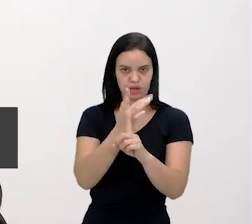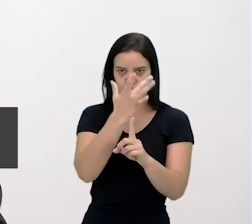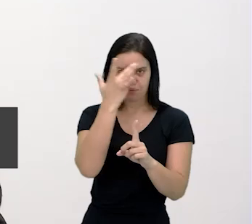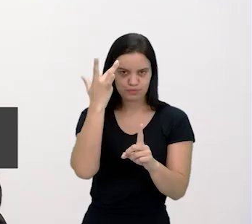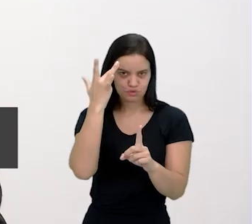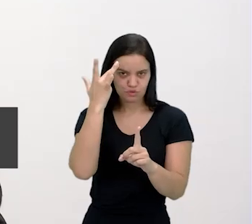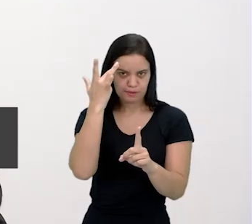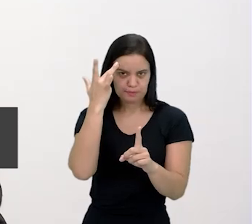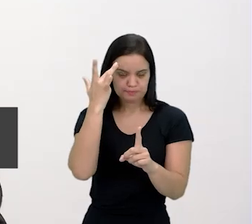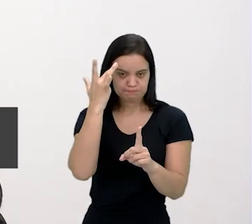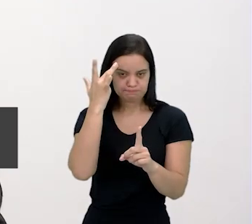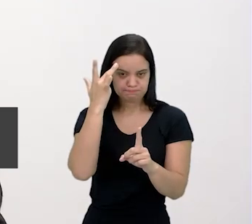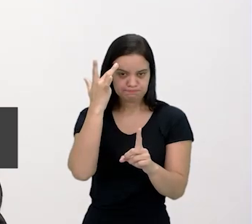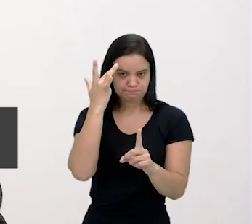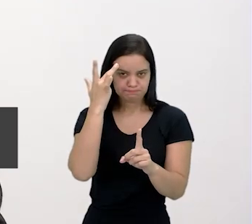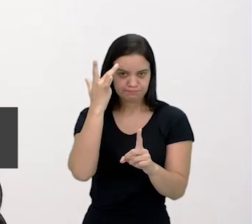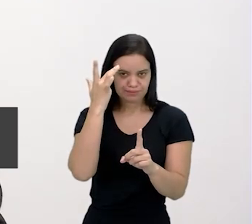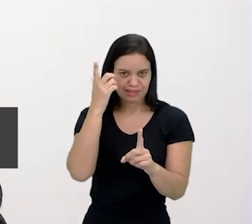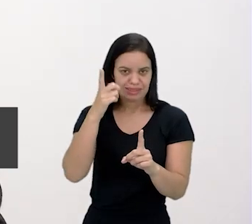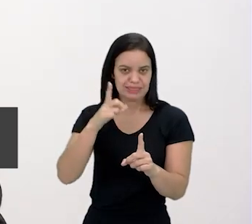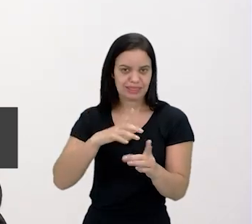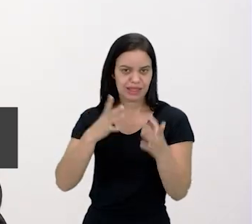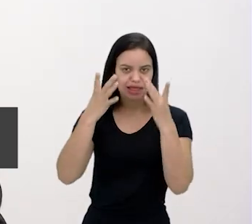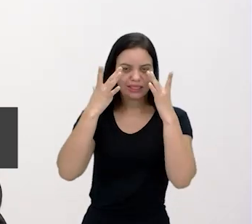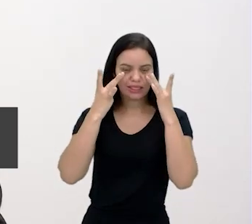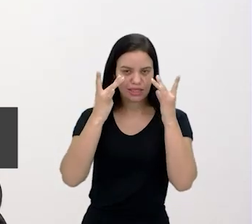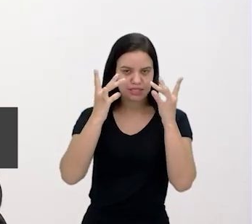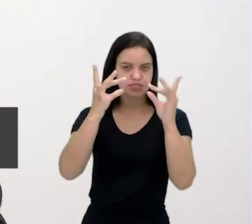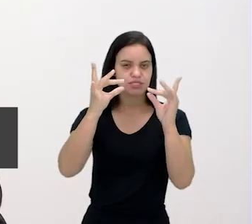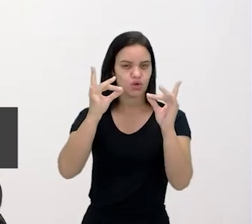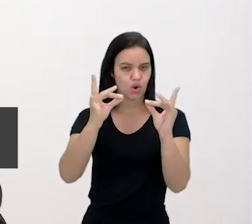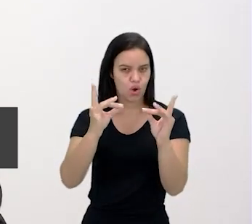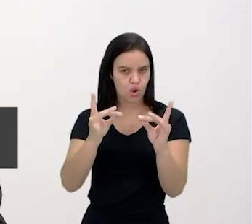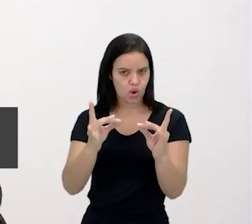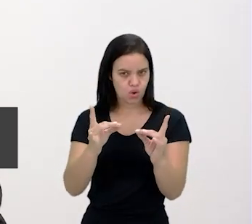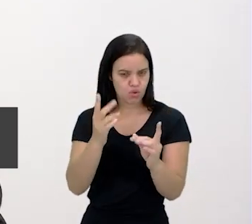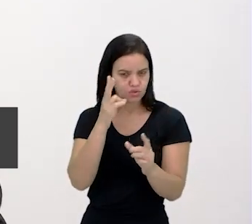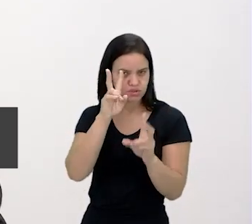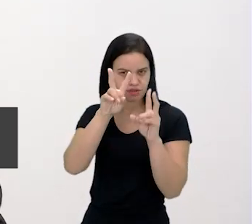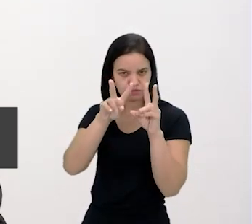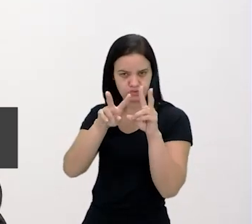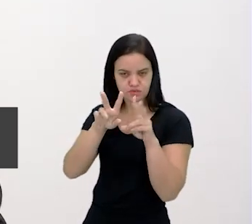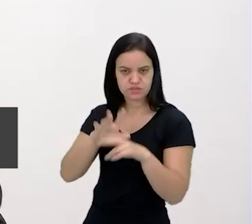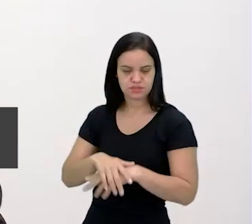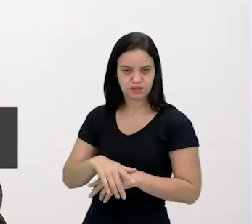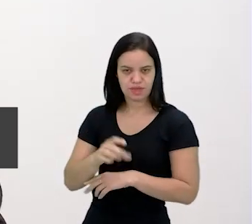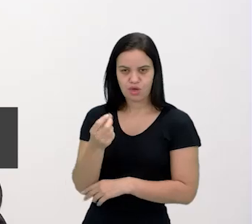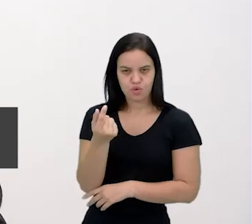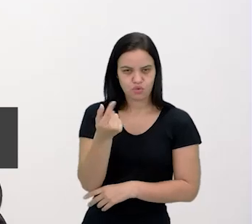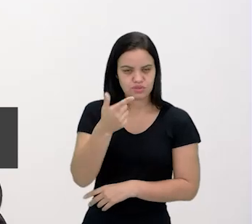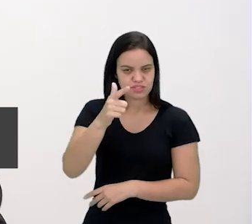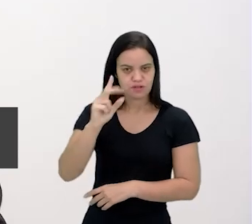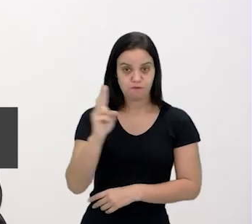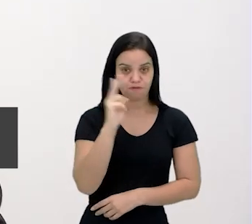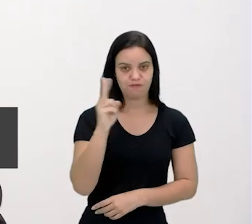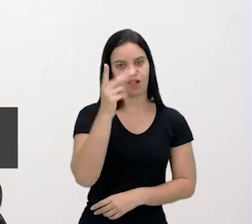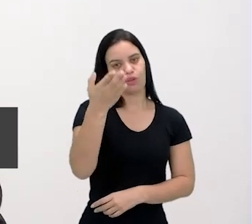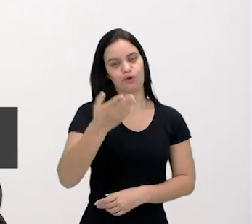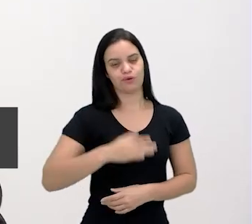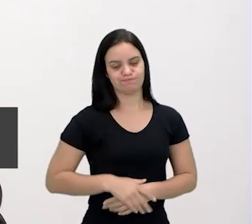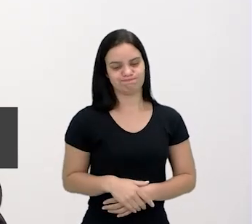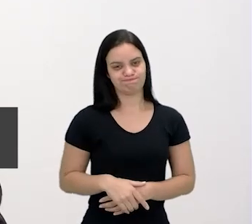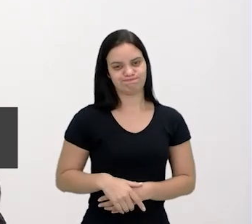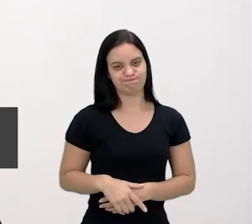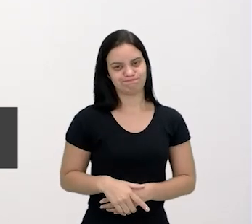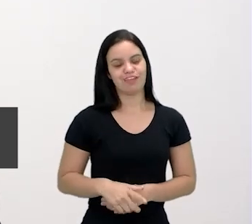pessoa bastante atenciosa, que presta atenção em você e sabe quanto você vale, ele